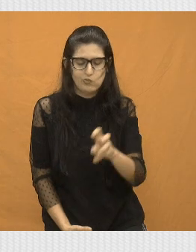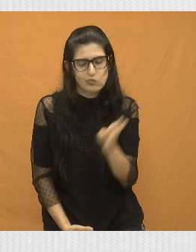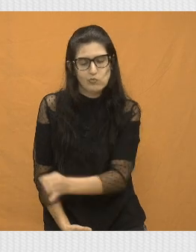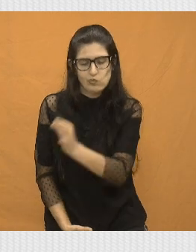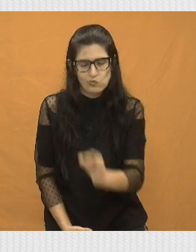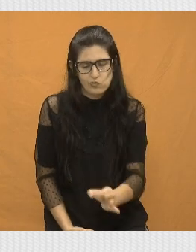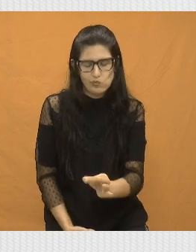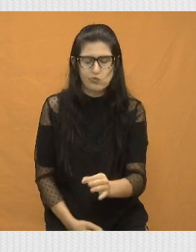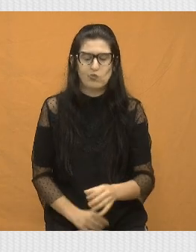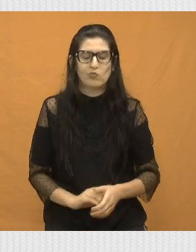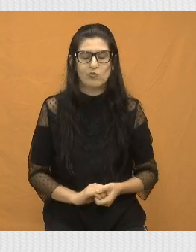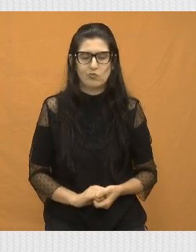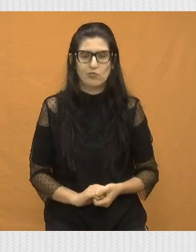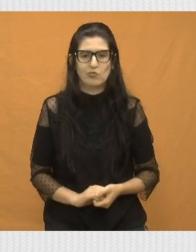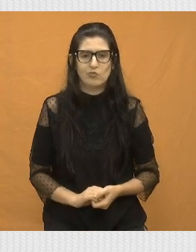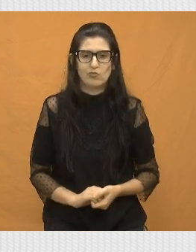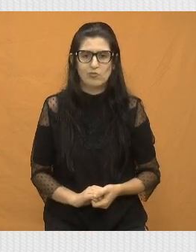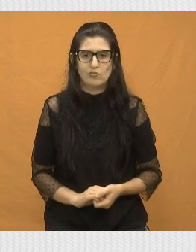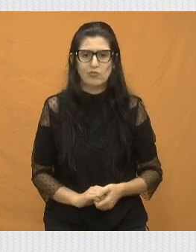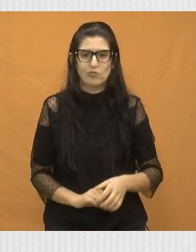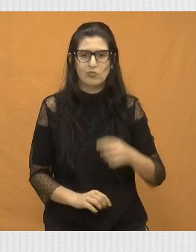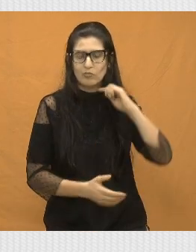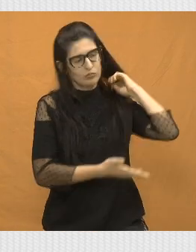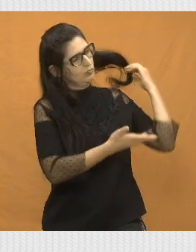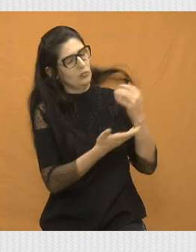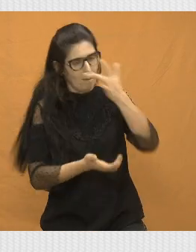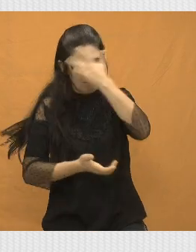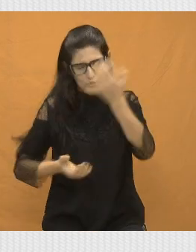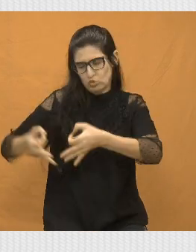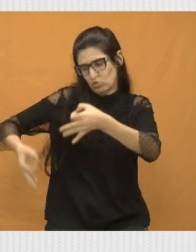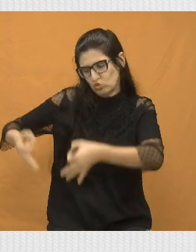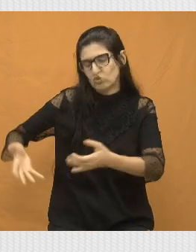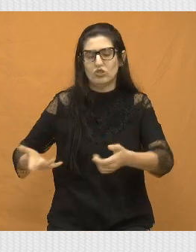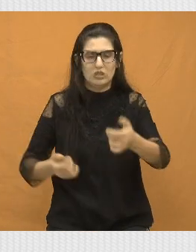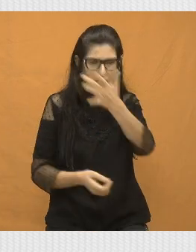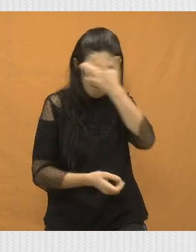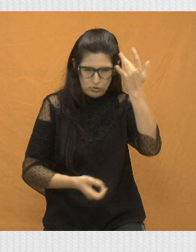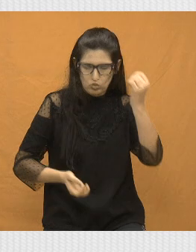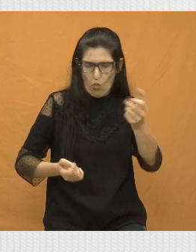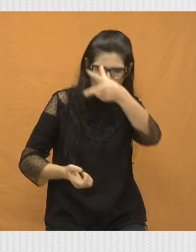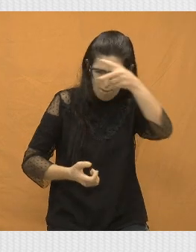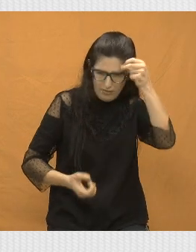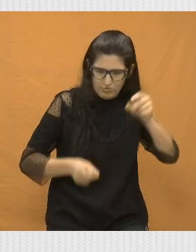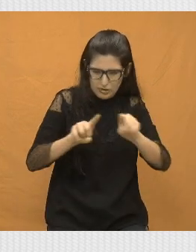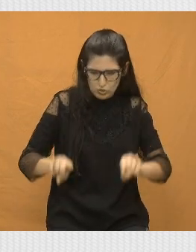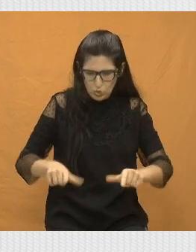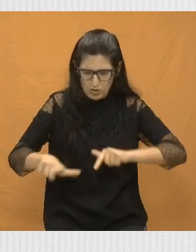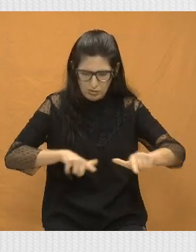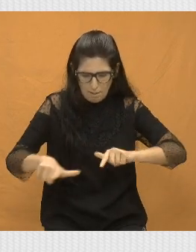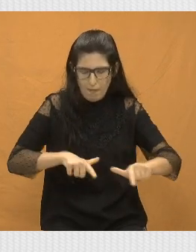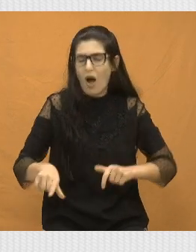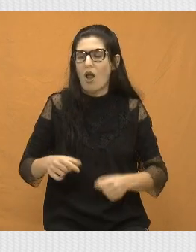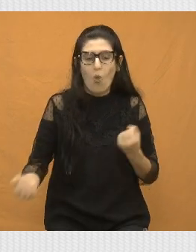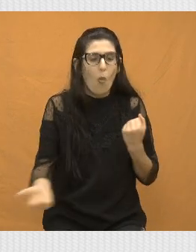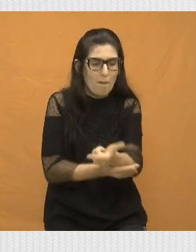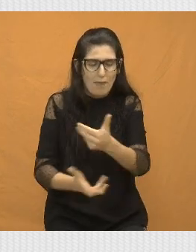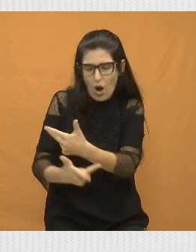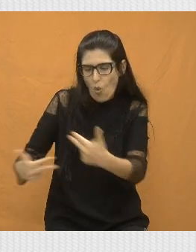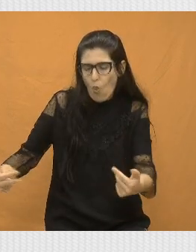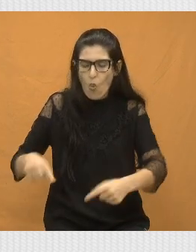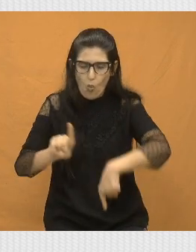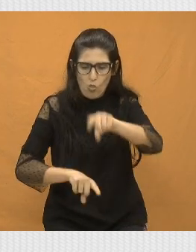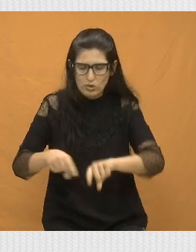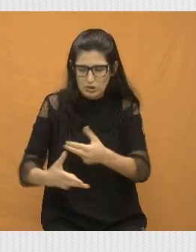26,5%. Então, esses outros, serviço de pessoa jurídica, física, material de consumo, entre outros.